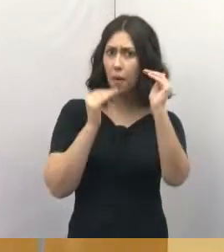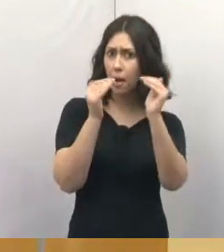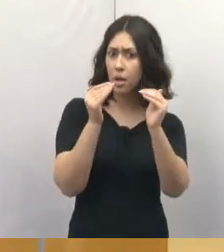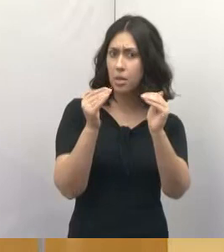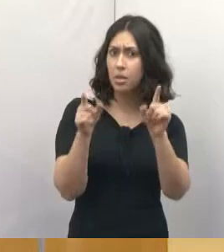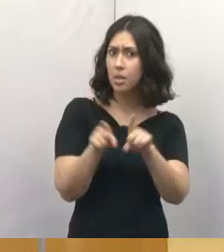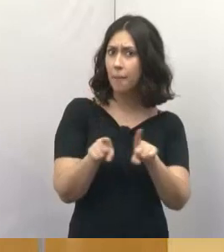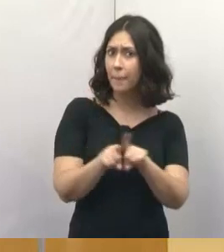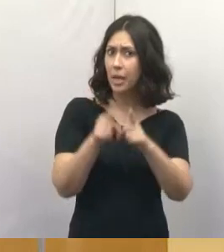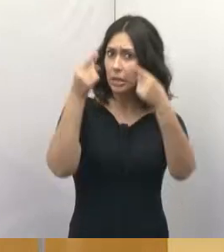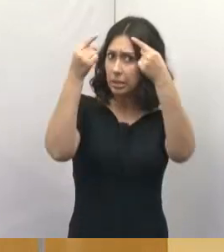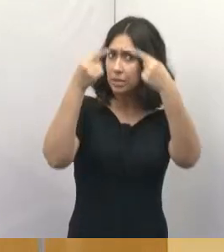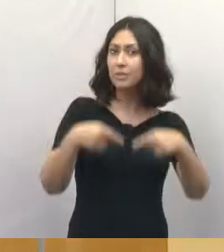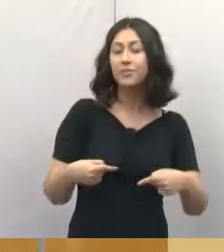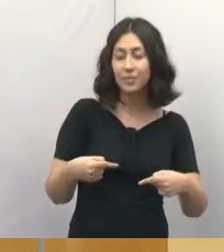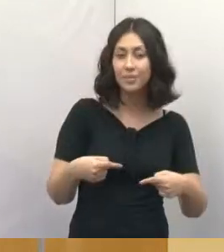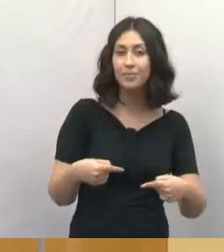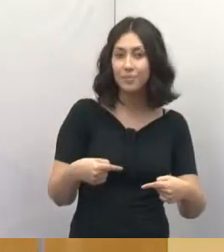traz desafios.